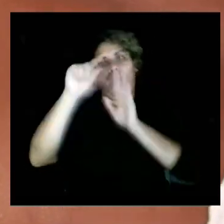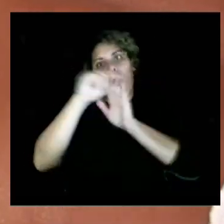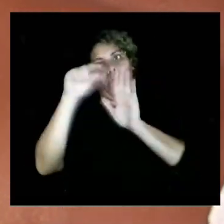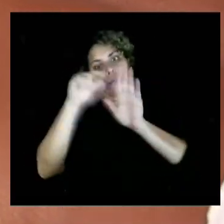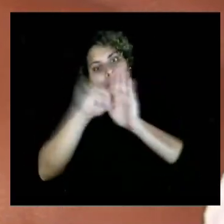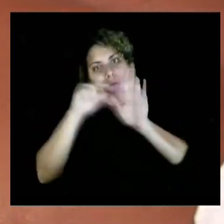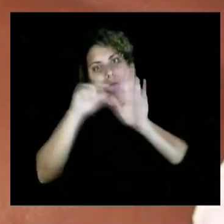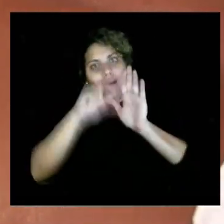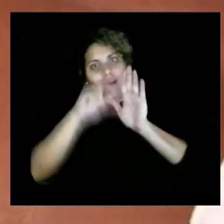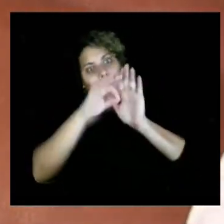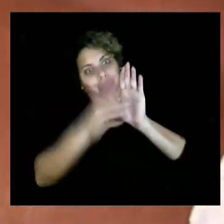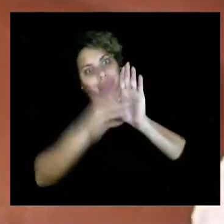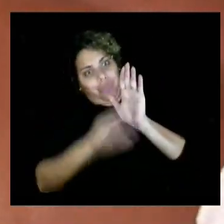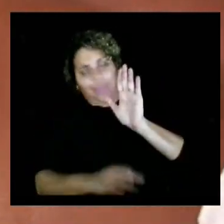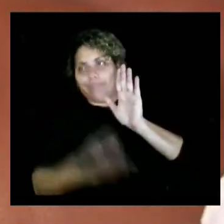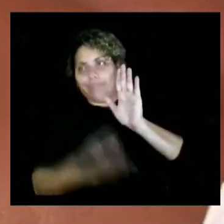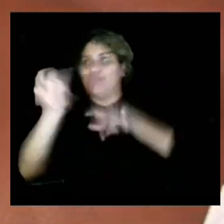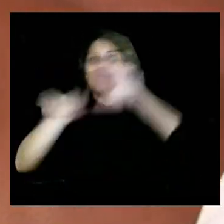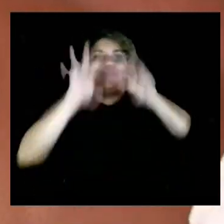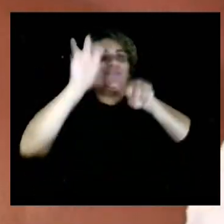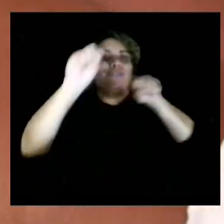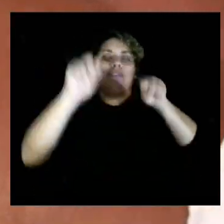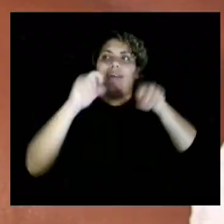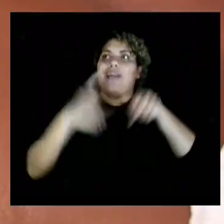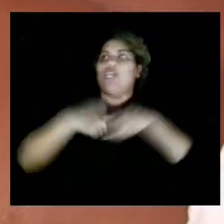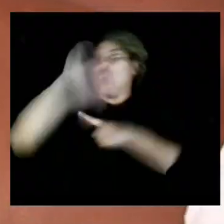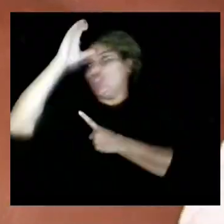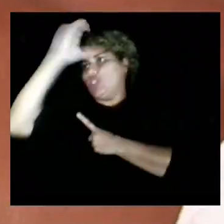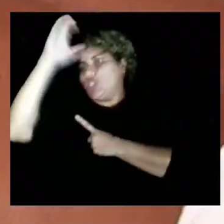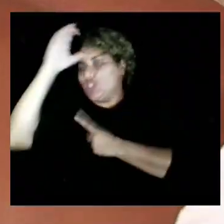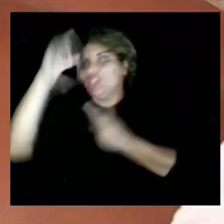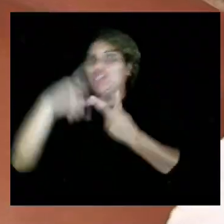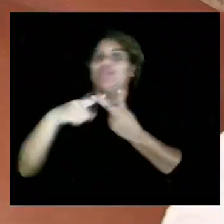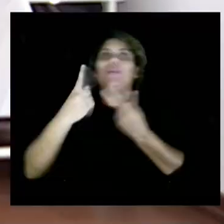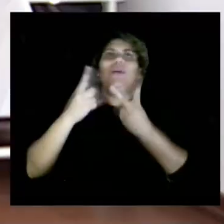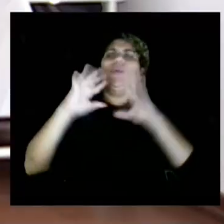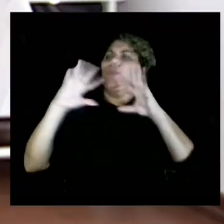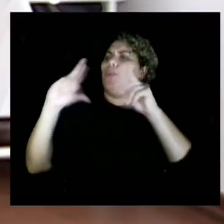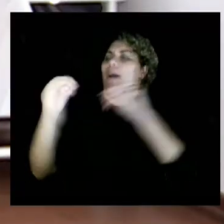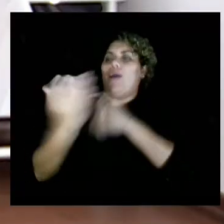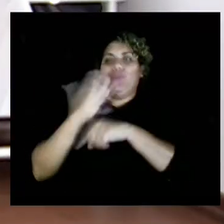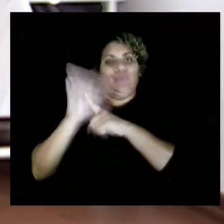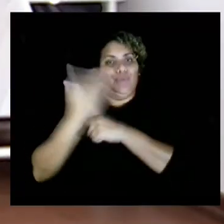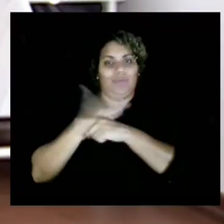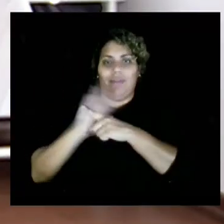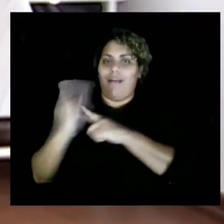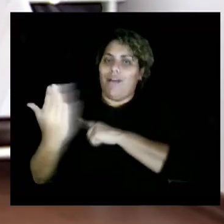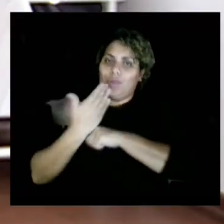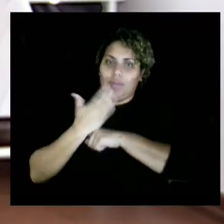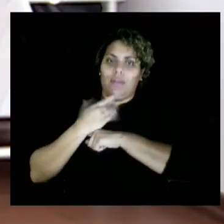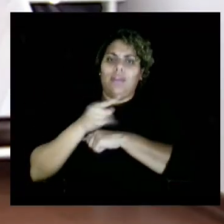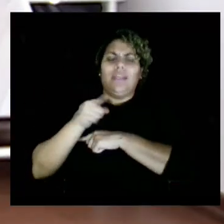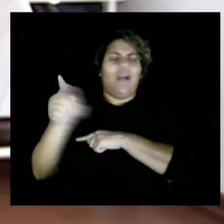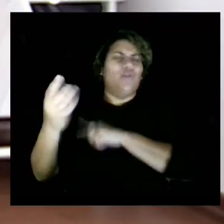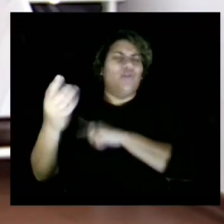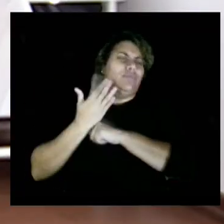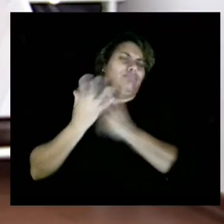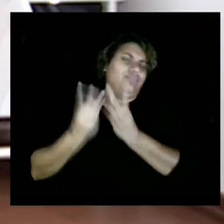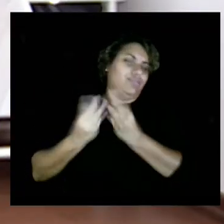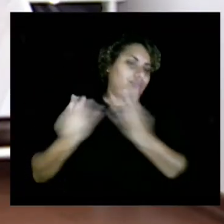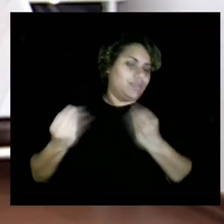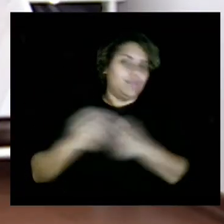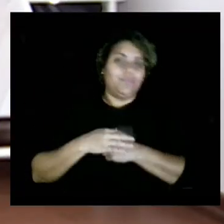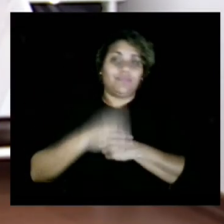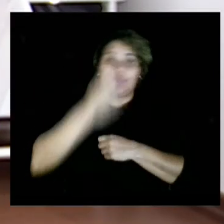é enorme. Tá lá as tias, os tios, todo mundo, para poder me ajudar. E eles me ajudam muito. Então, só